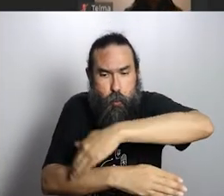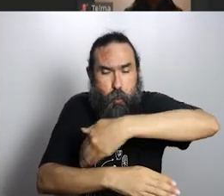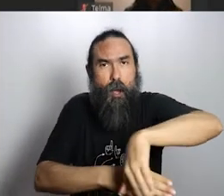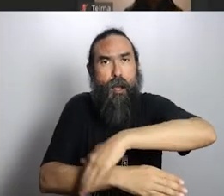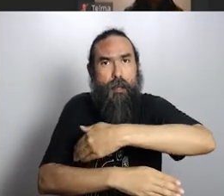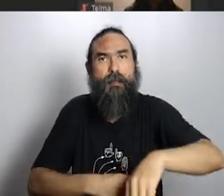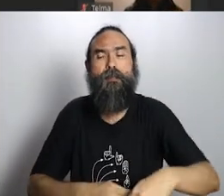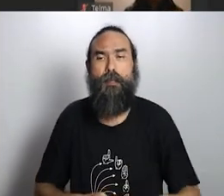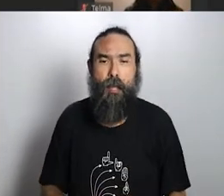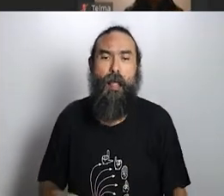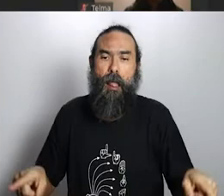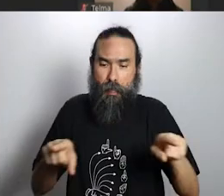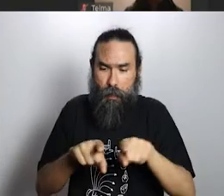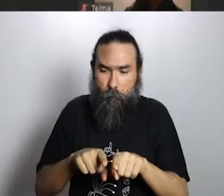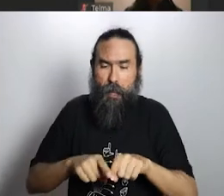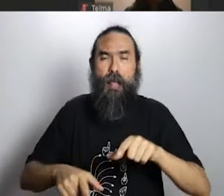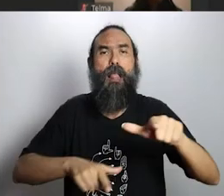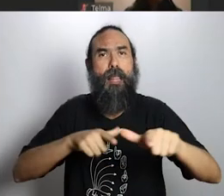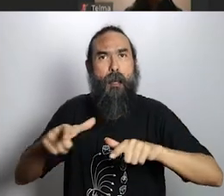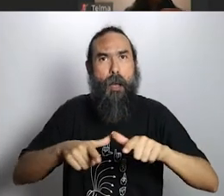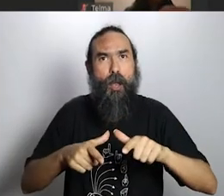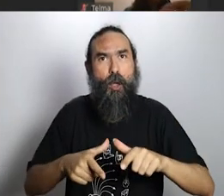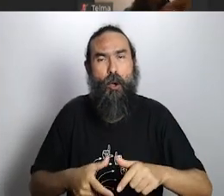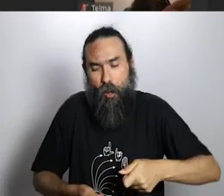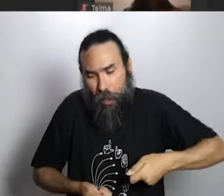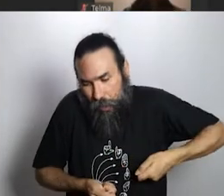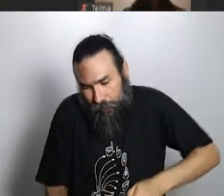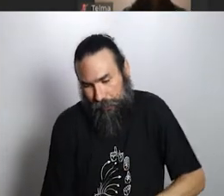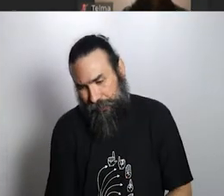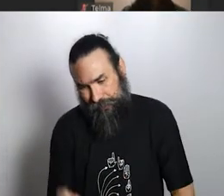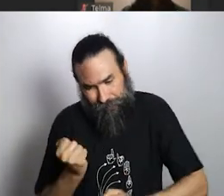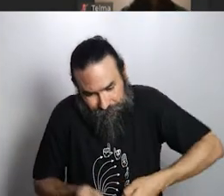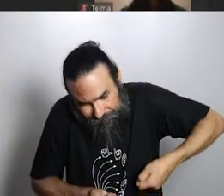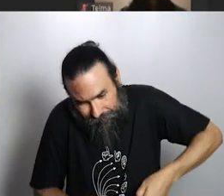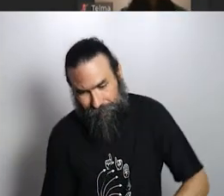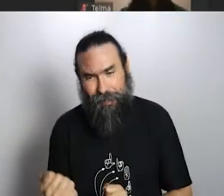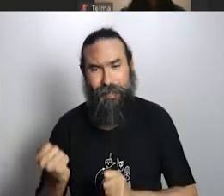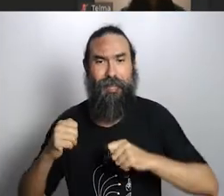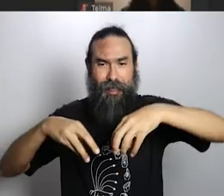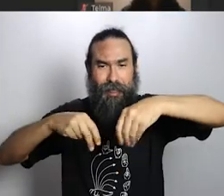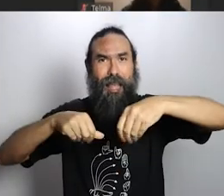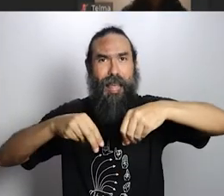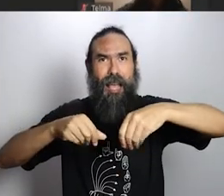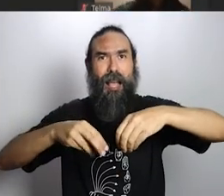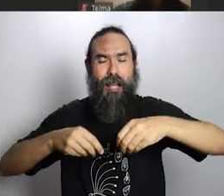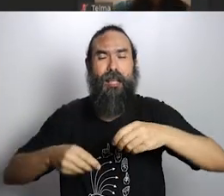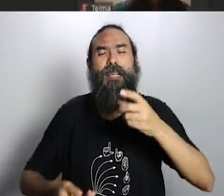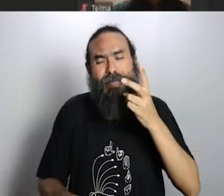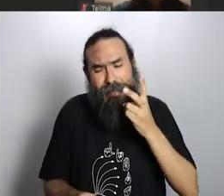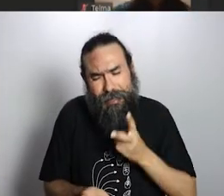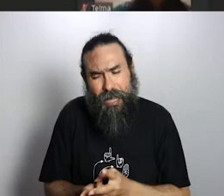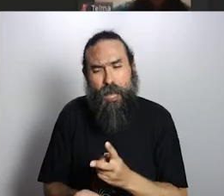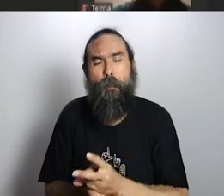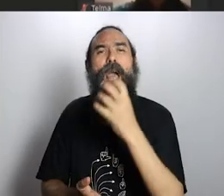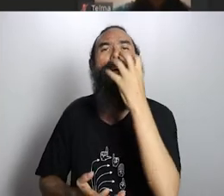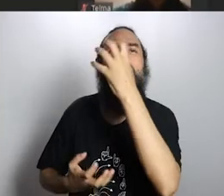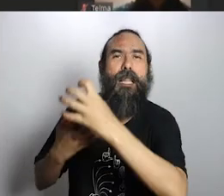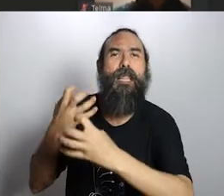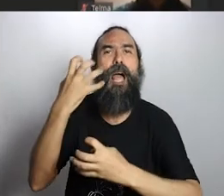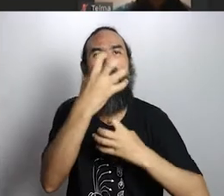Trabalhou cavando barro, mas sempre cantava ciranda, não arriava, em